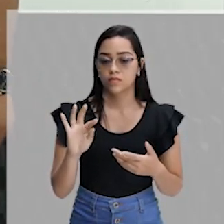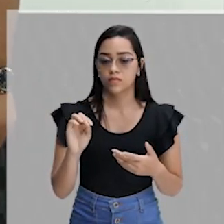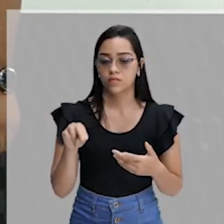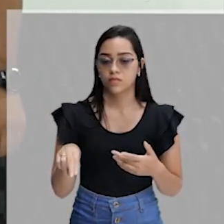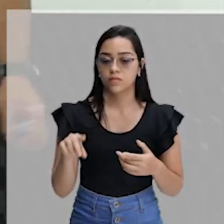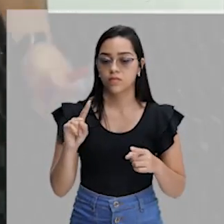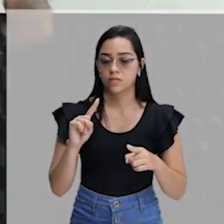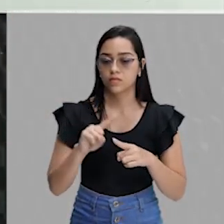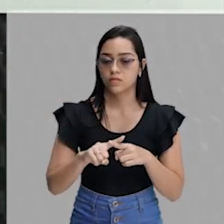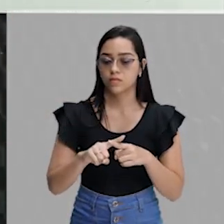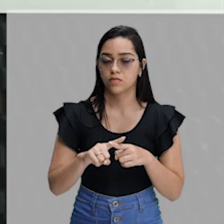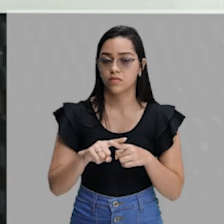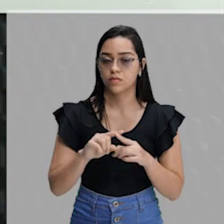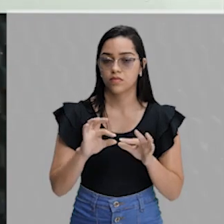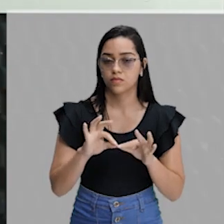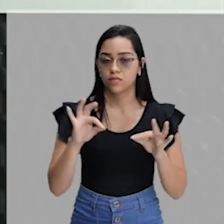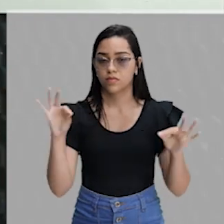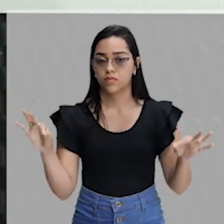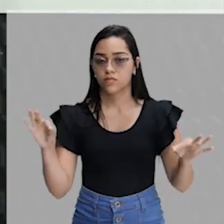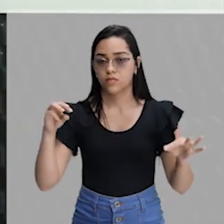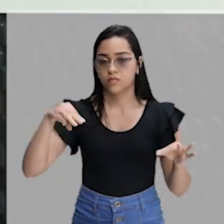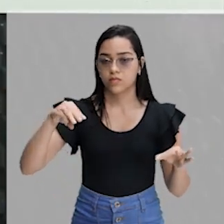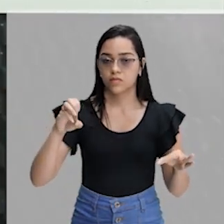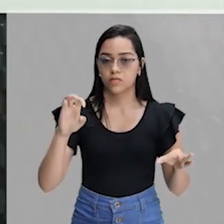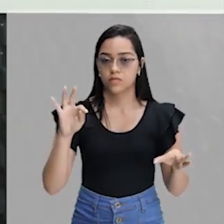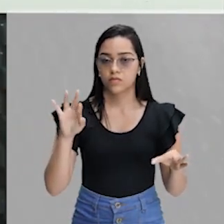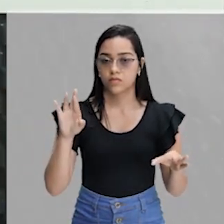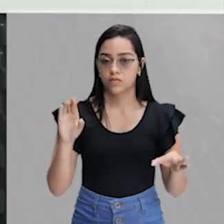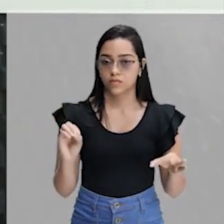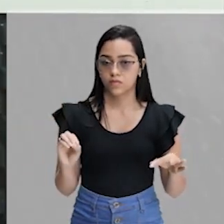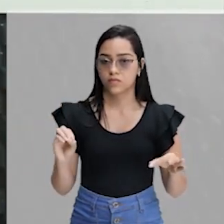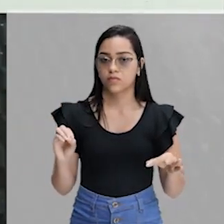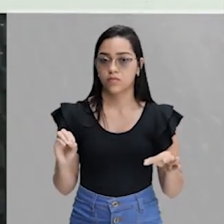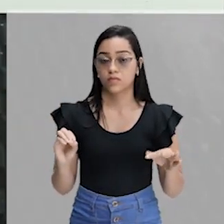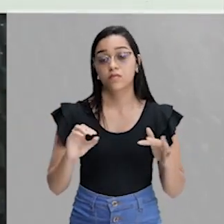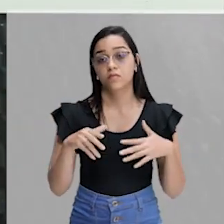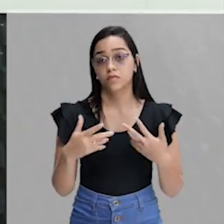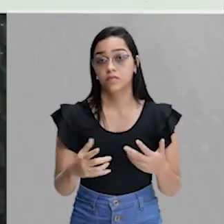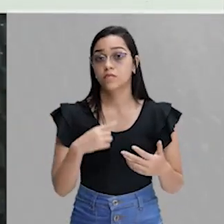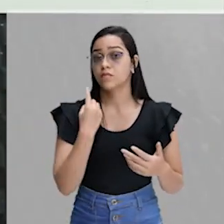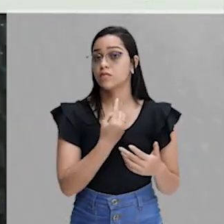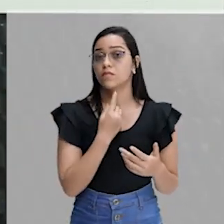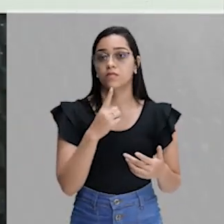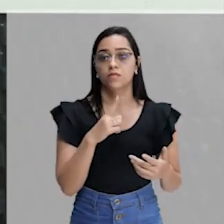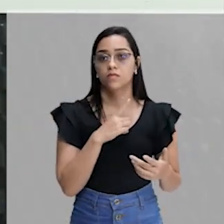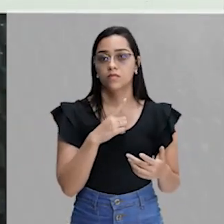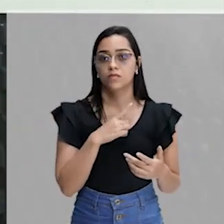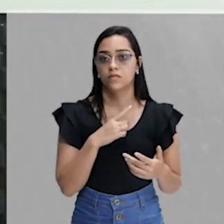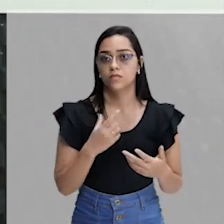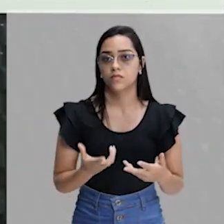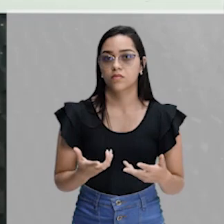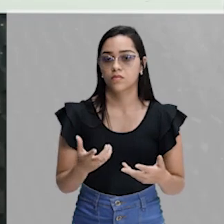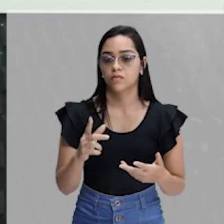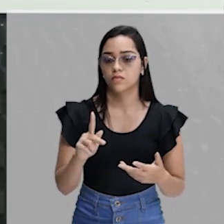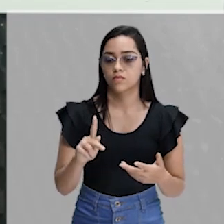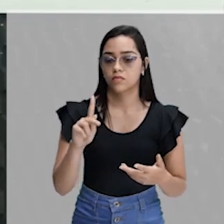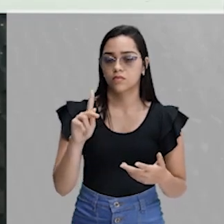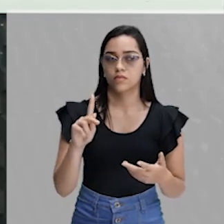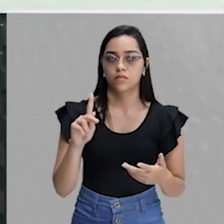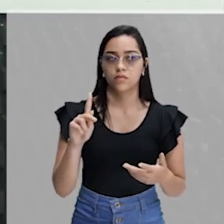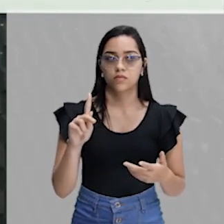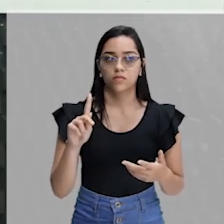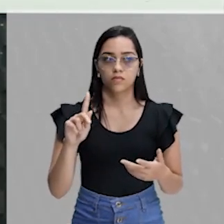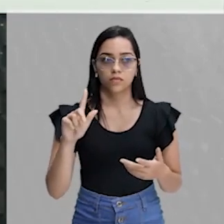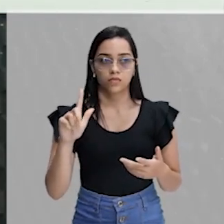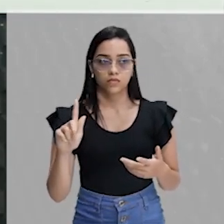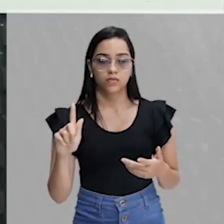vezes, né, a distância que é metro, tá ok? Então, neste caso aqui, nós teremos, por exemplo, quilograma, massa